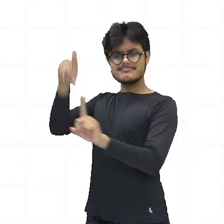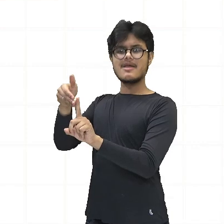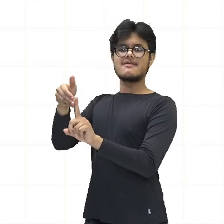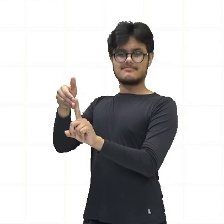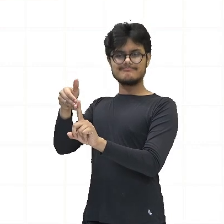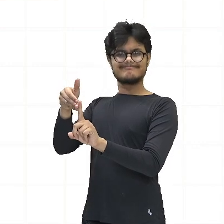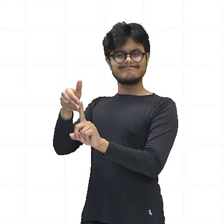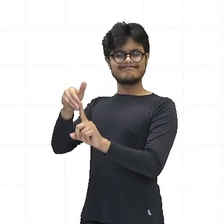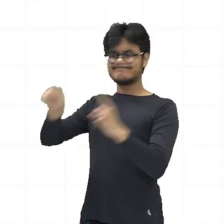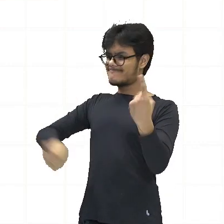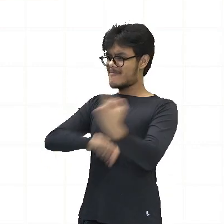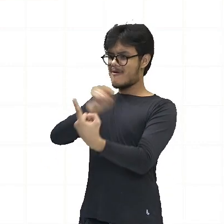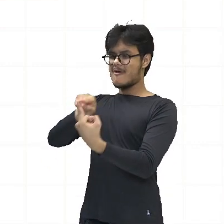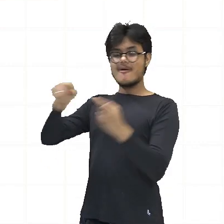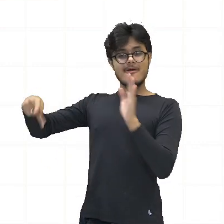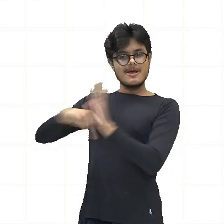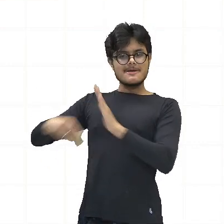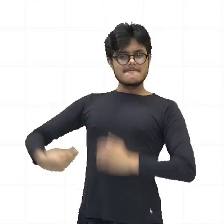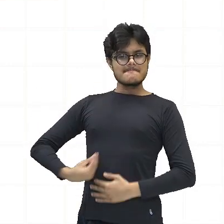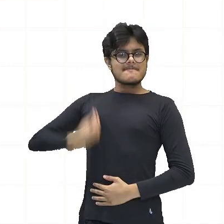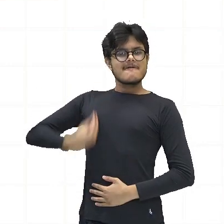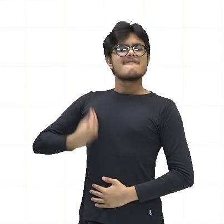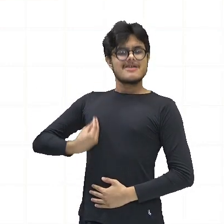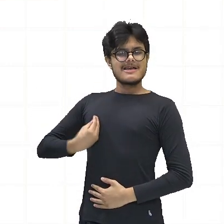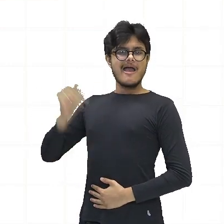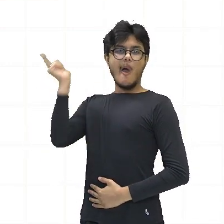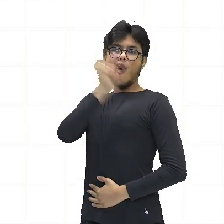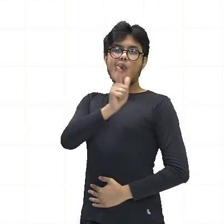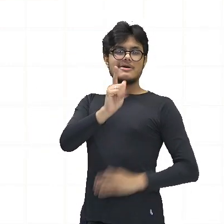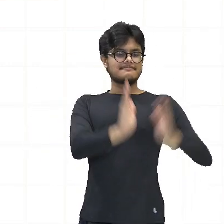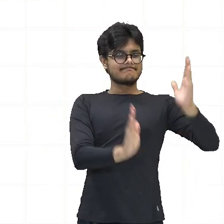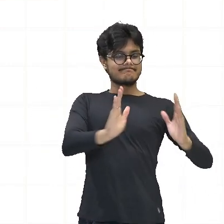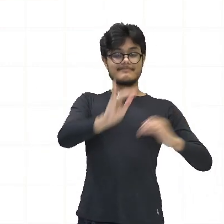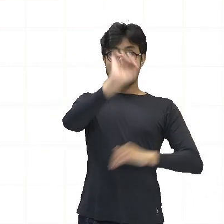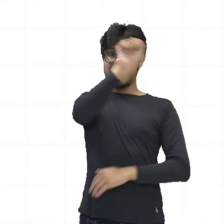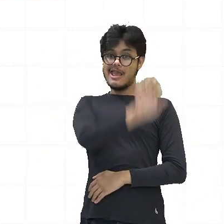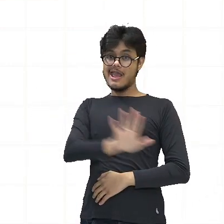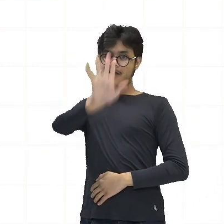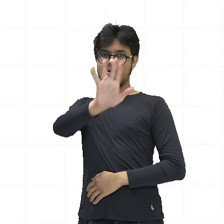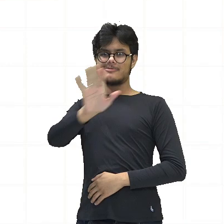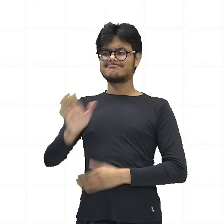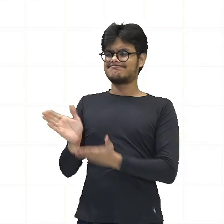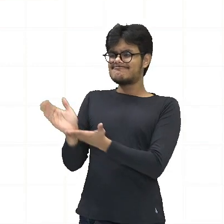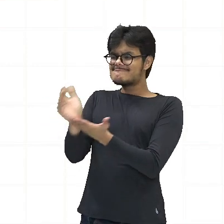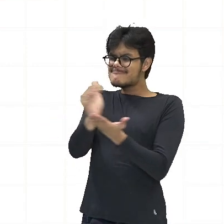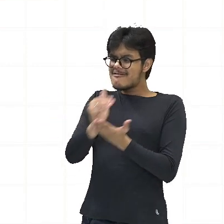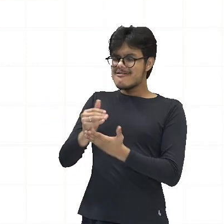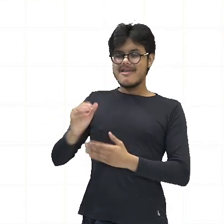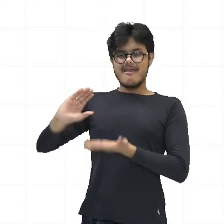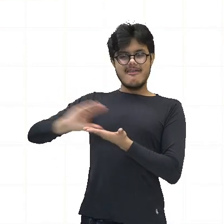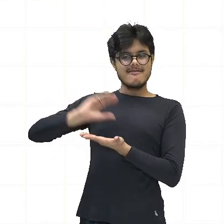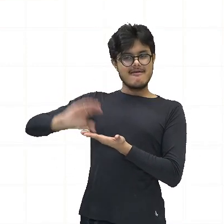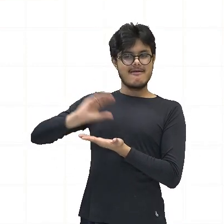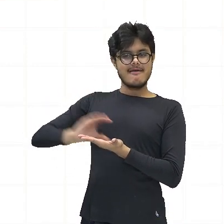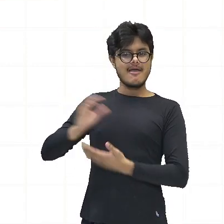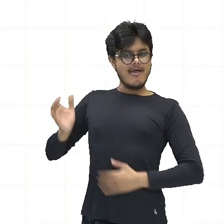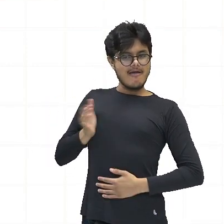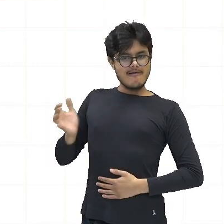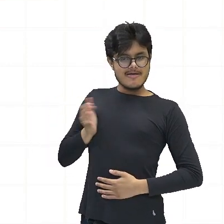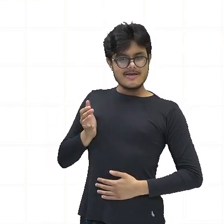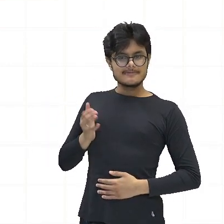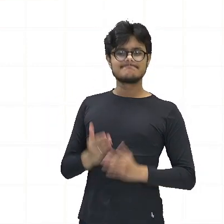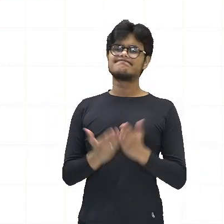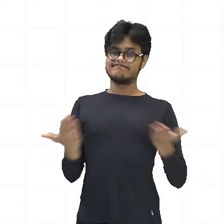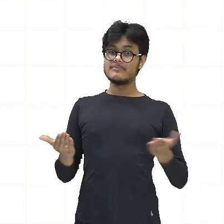né, era o principal objetivo para as nações europeias acumularem cada vez mais riquezas. Então, o